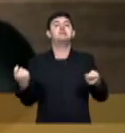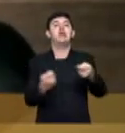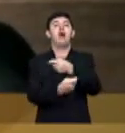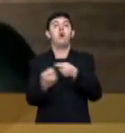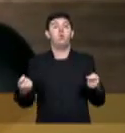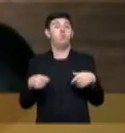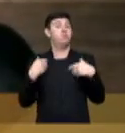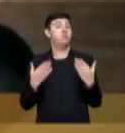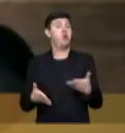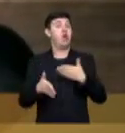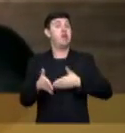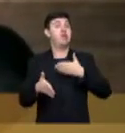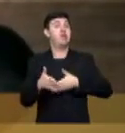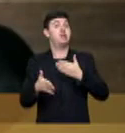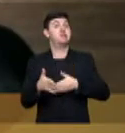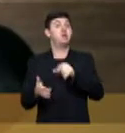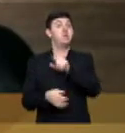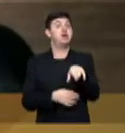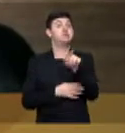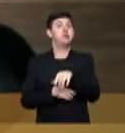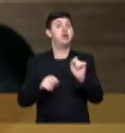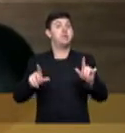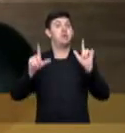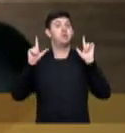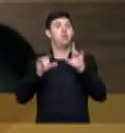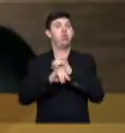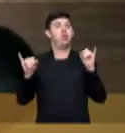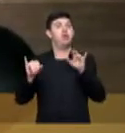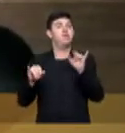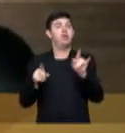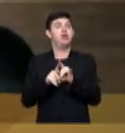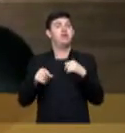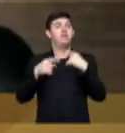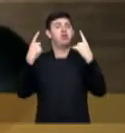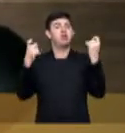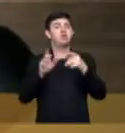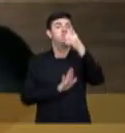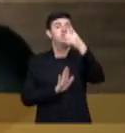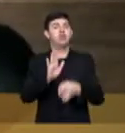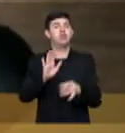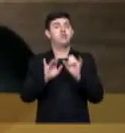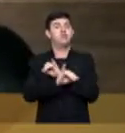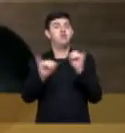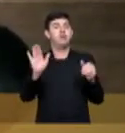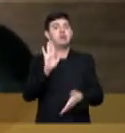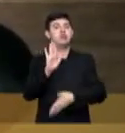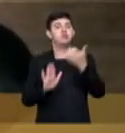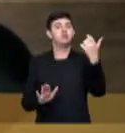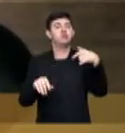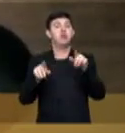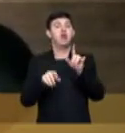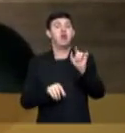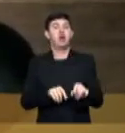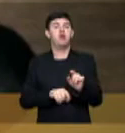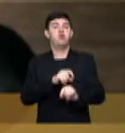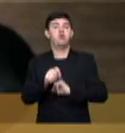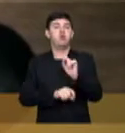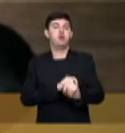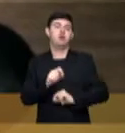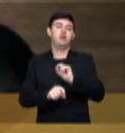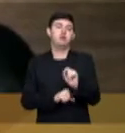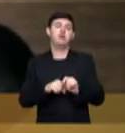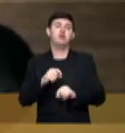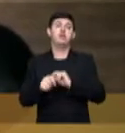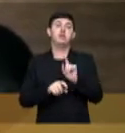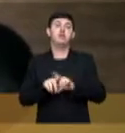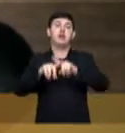restrição implicaria, então, violação do direito à informação, da livre iniciativa e da